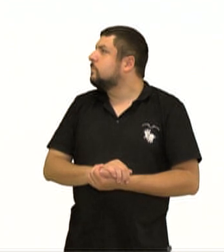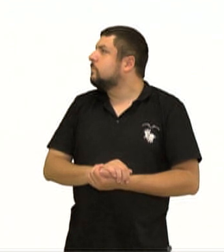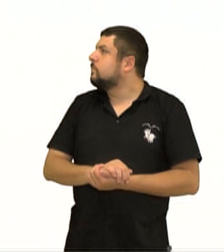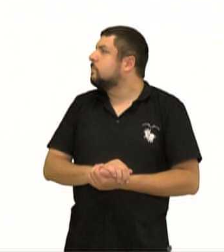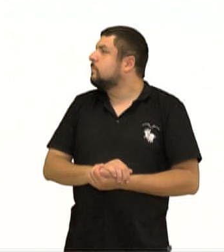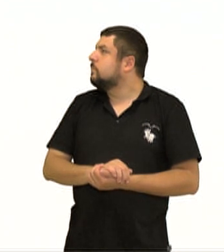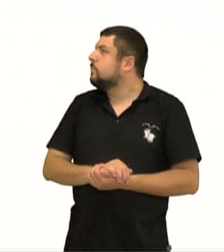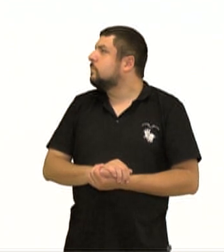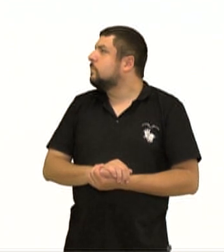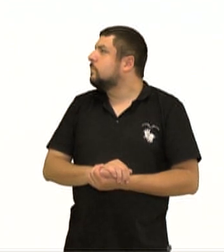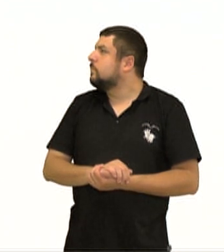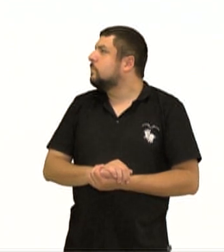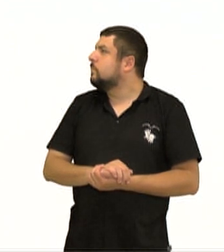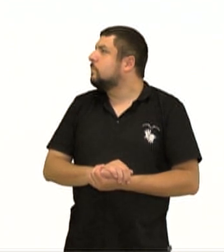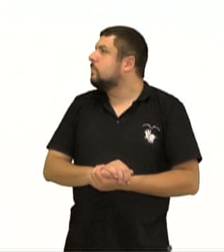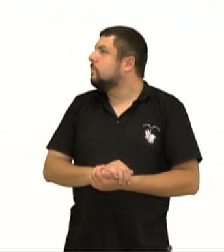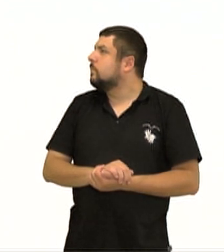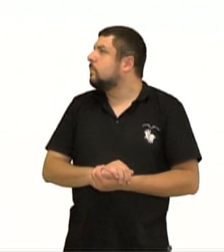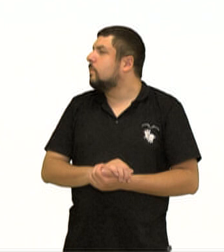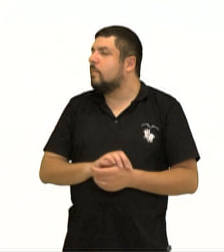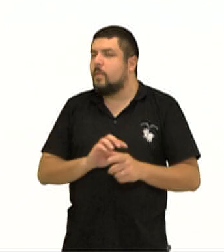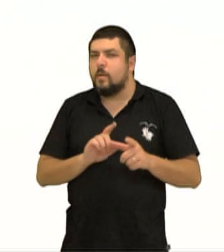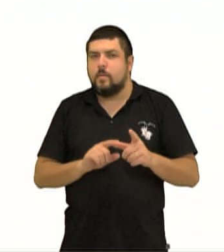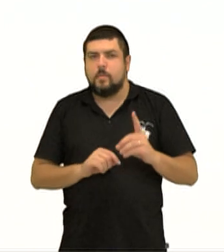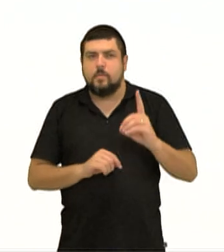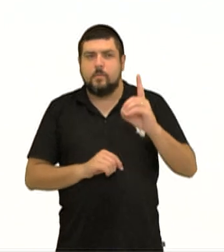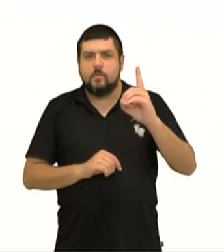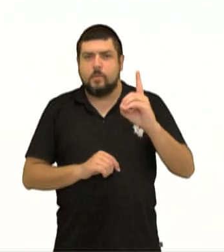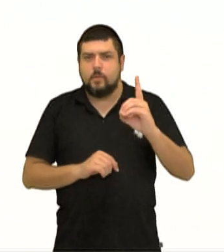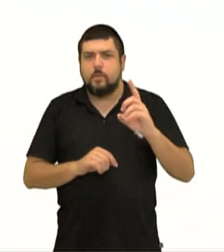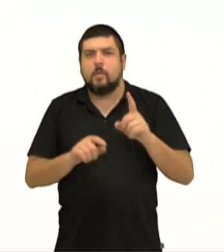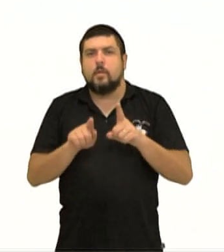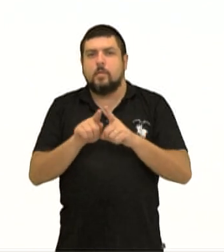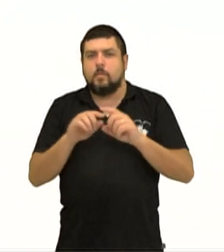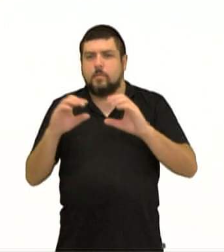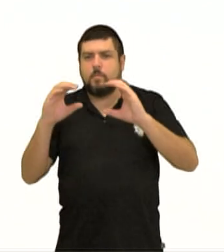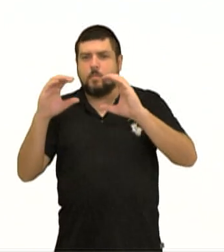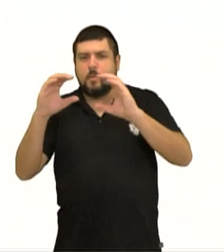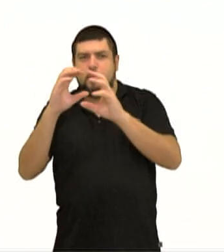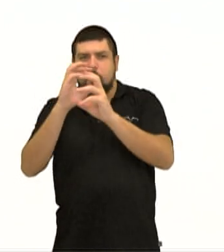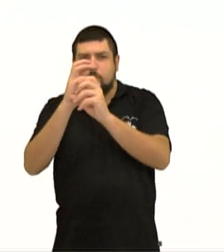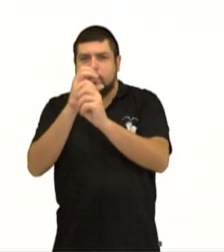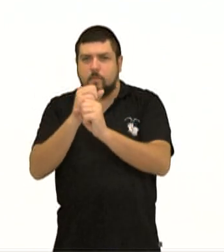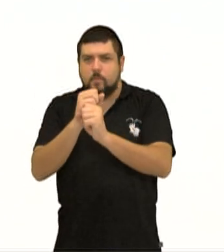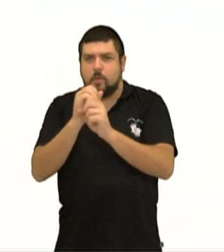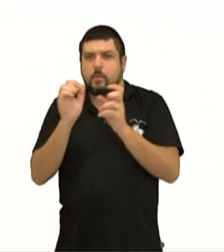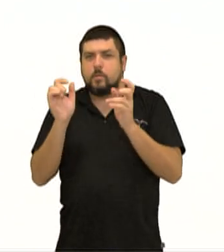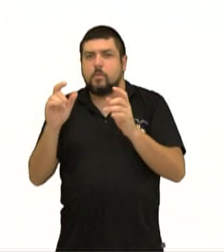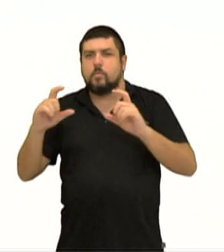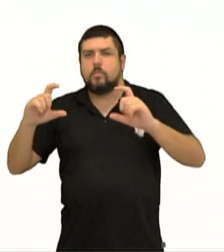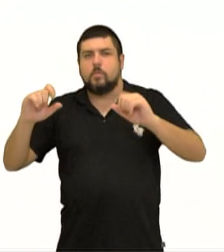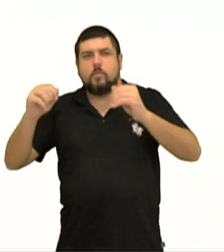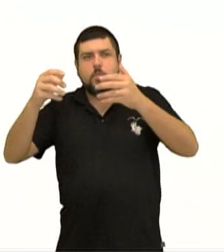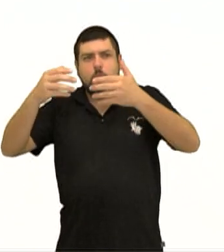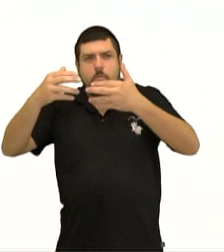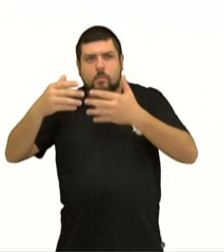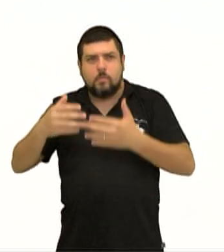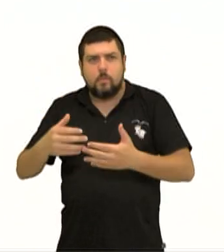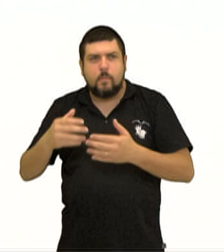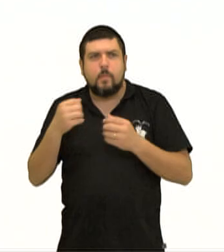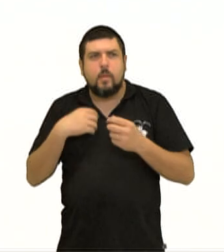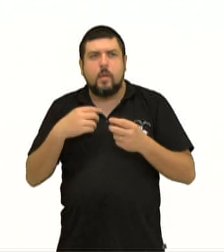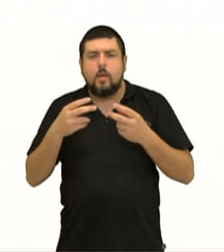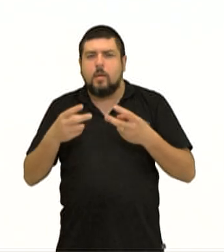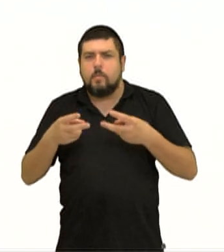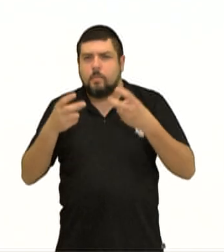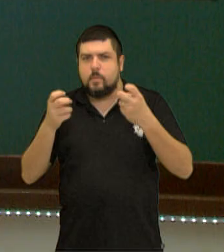ok? Na letra D, resolvemos o parênteses, 3 mais 9, 12, e vocês perceberam que